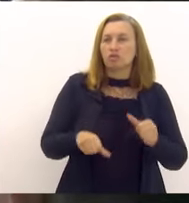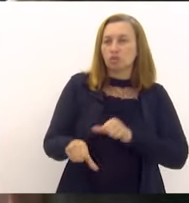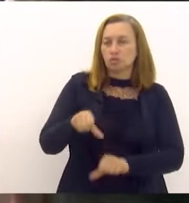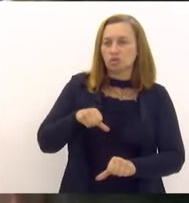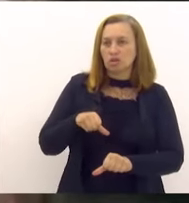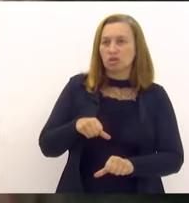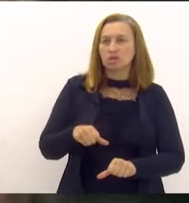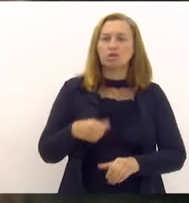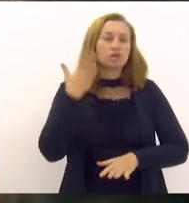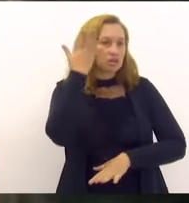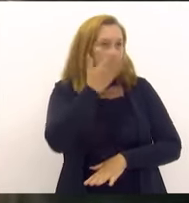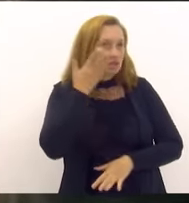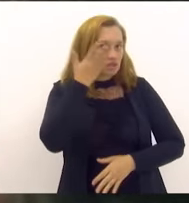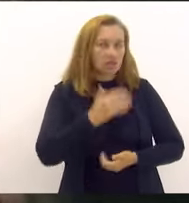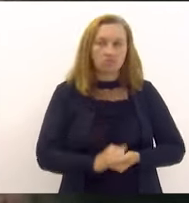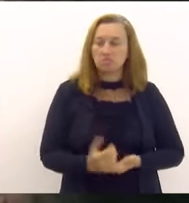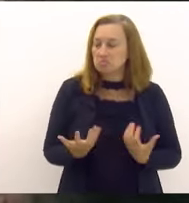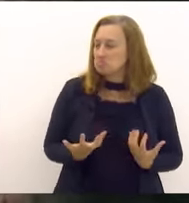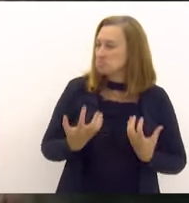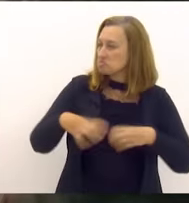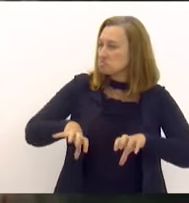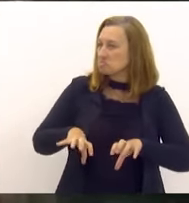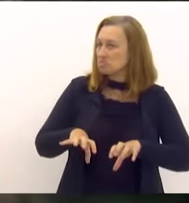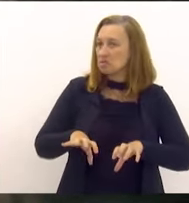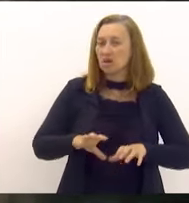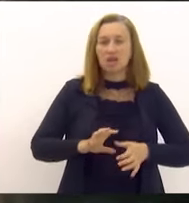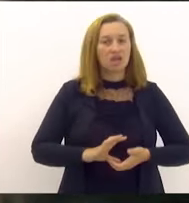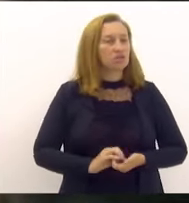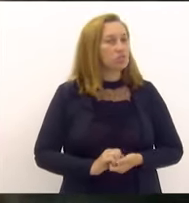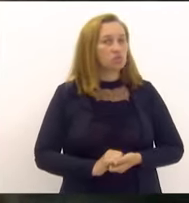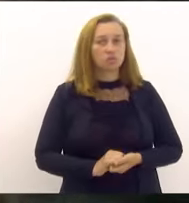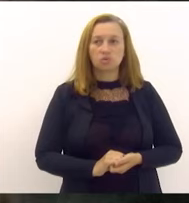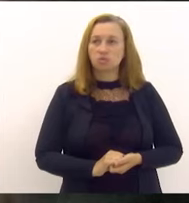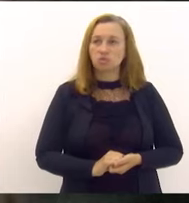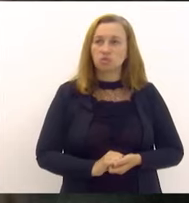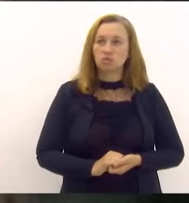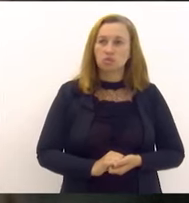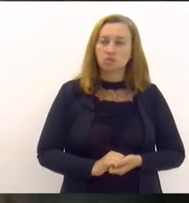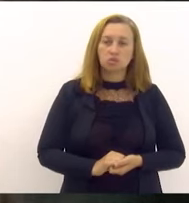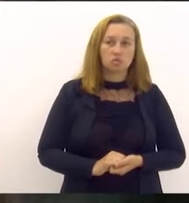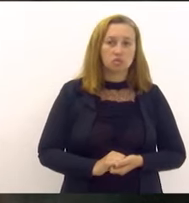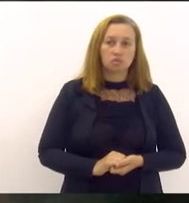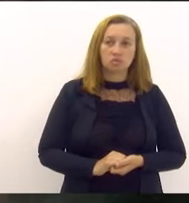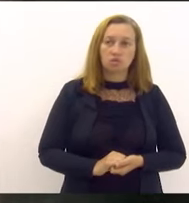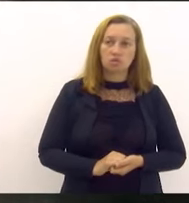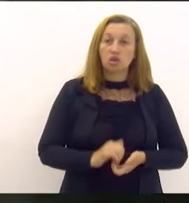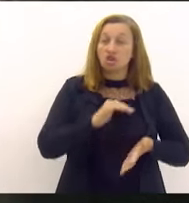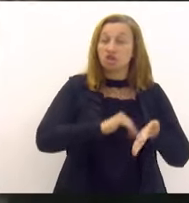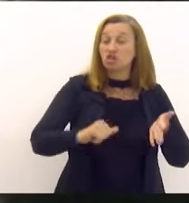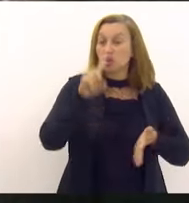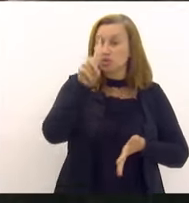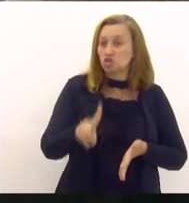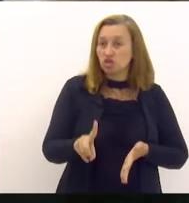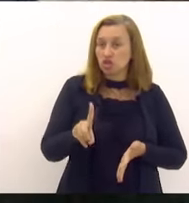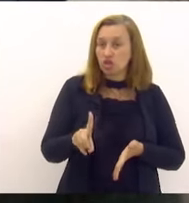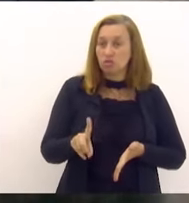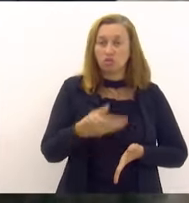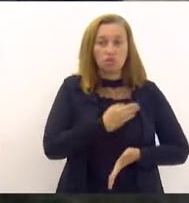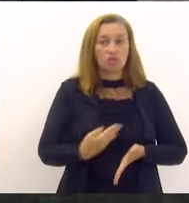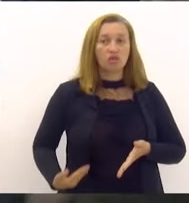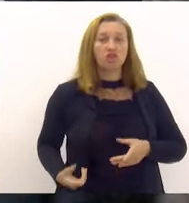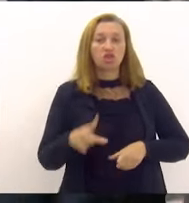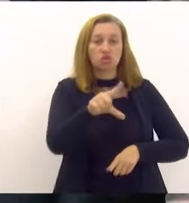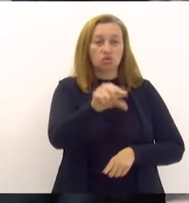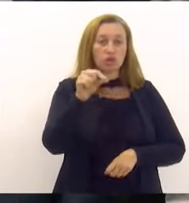a essa mensagem. Não queremos casuísmo, não queremos usurpar o direito do governador de escolher quem vão ser